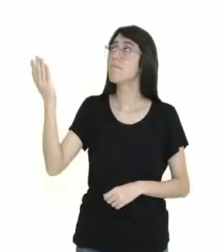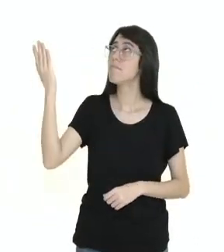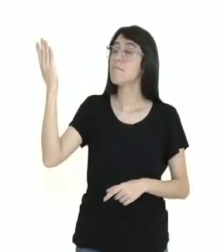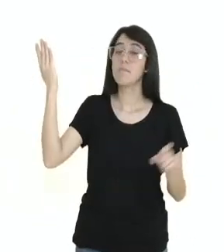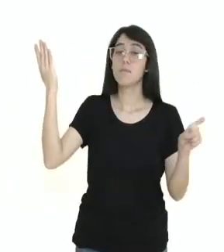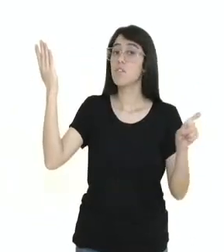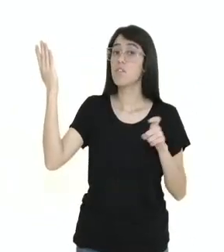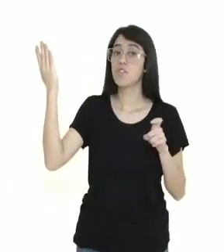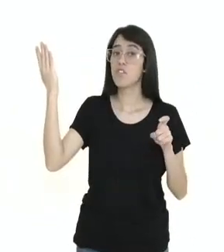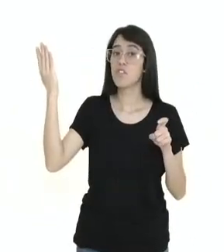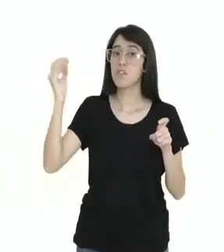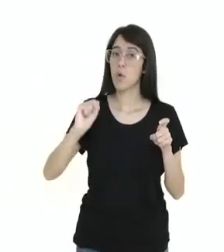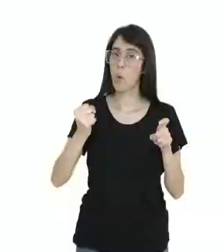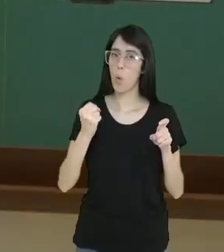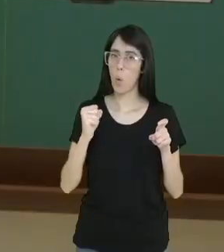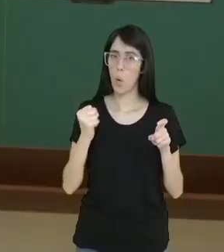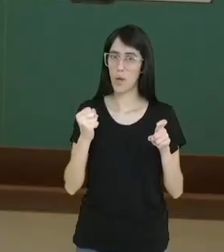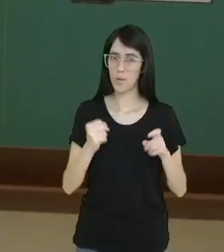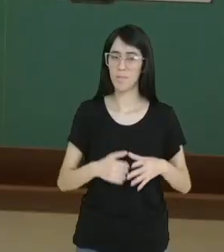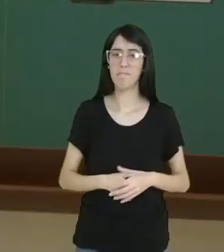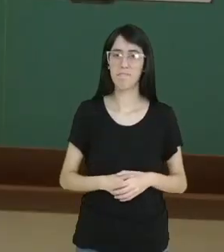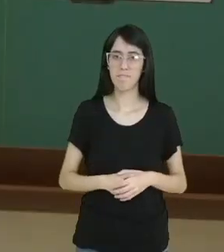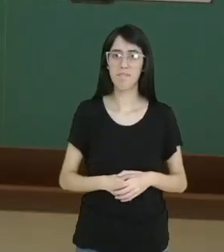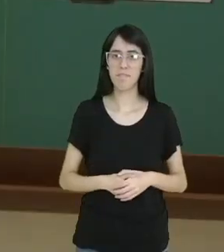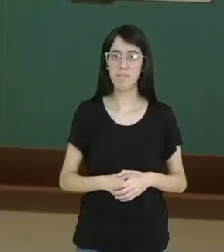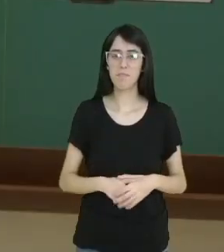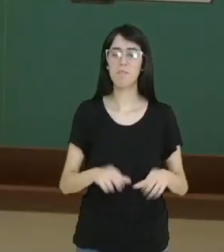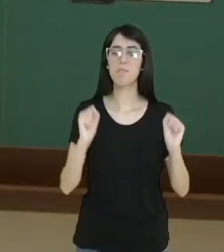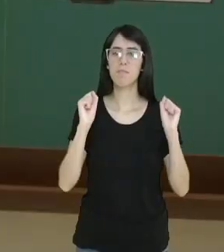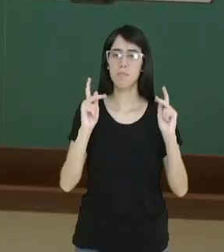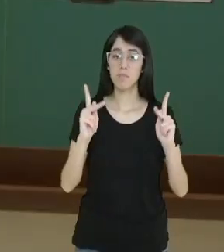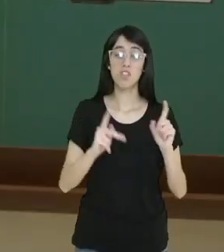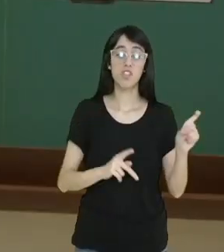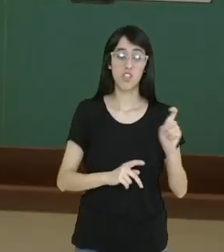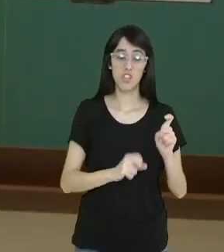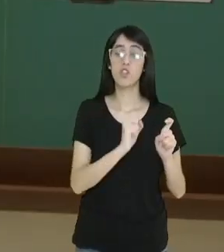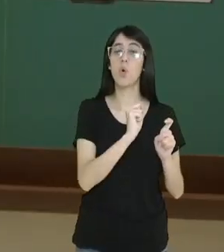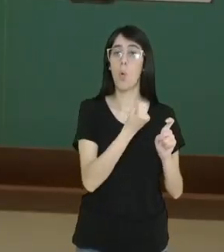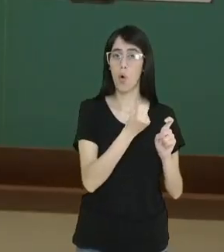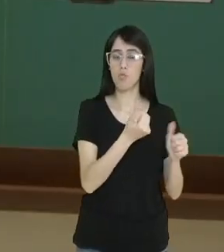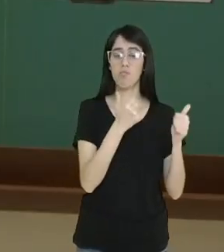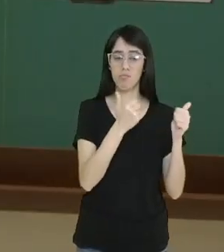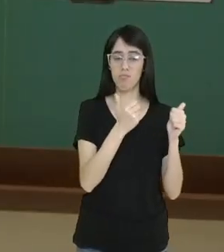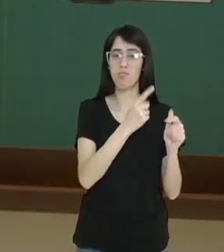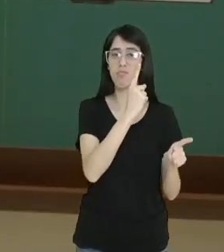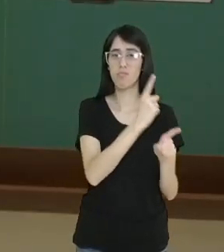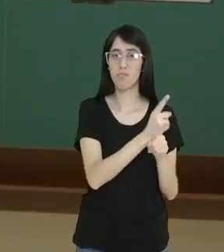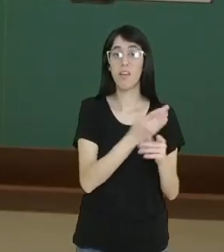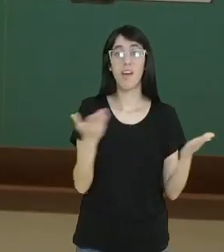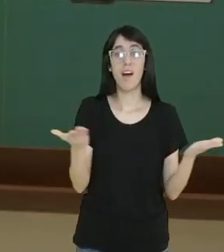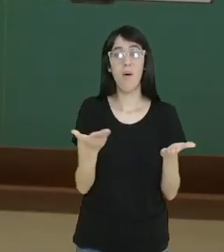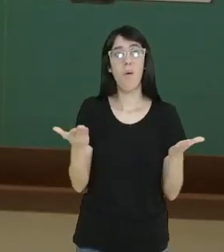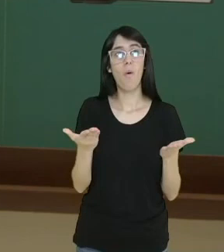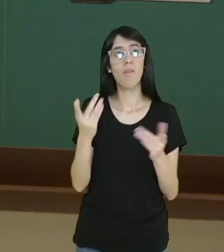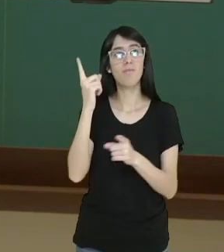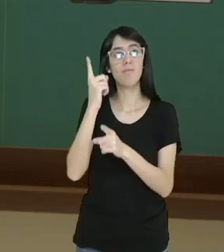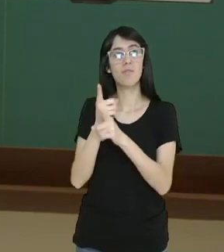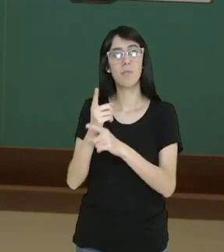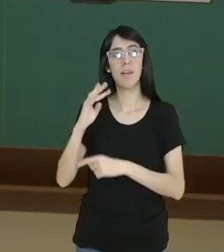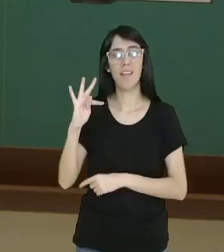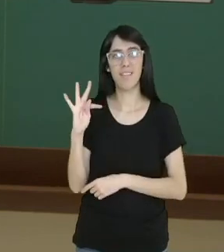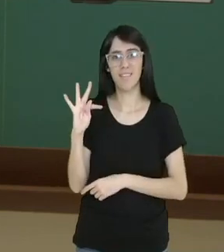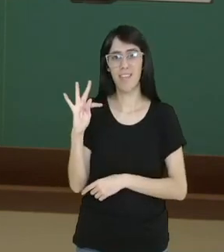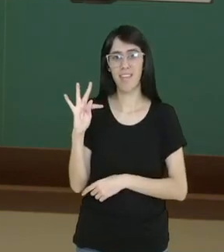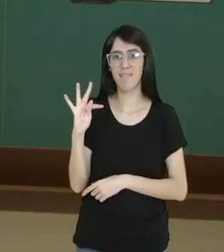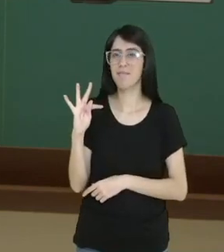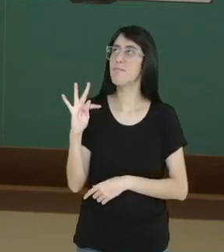vale 8. Descobrindo que o x vale 8, gente, eu consigo descobrir o t. Olha lá, ó. O t